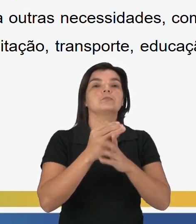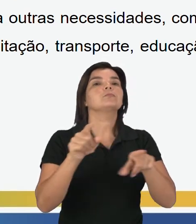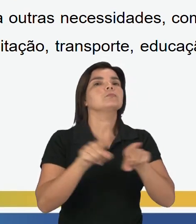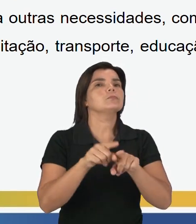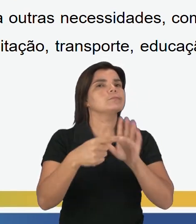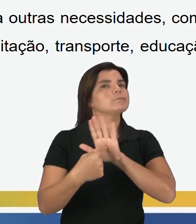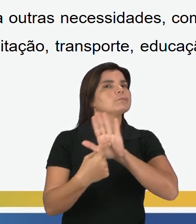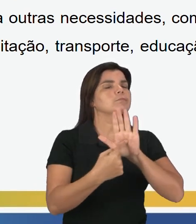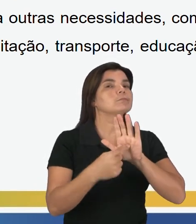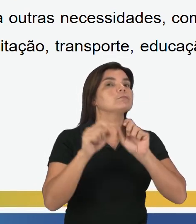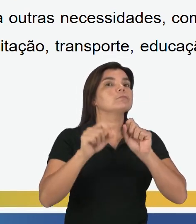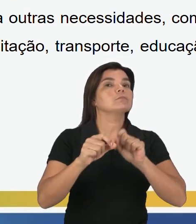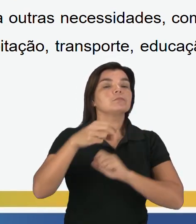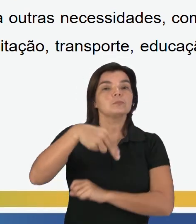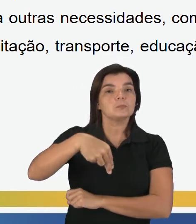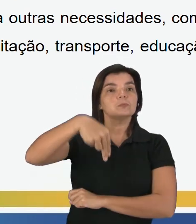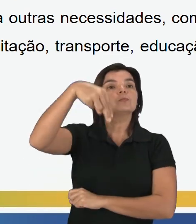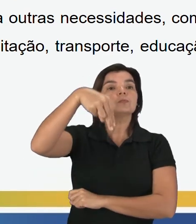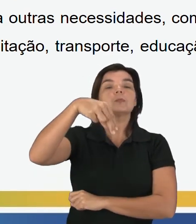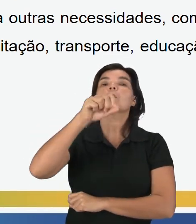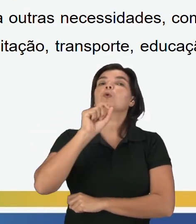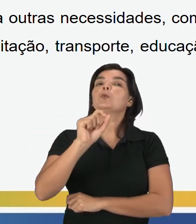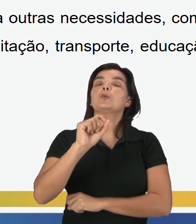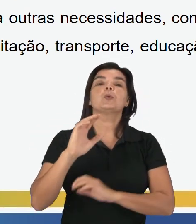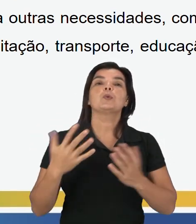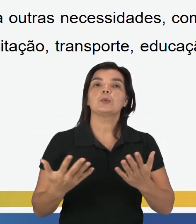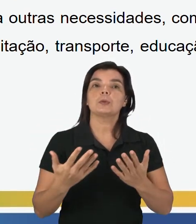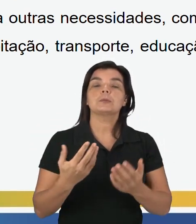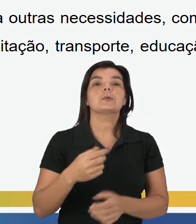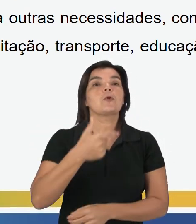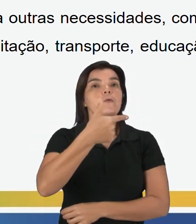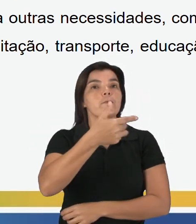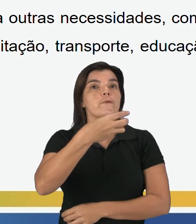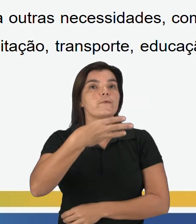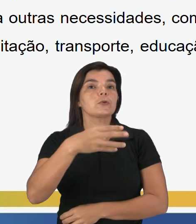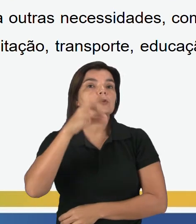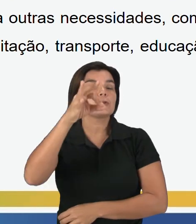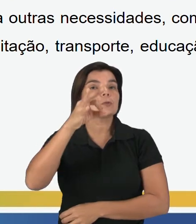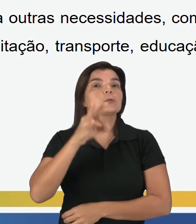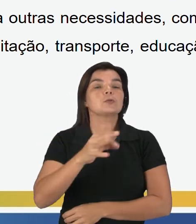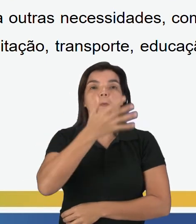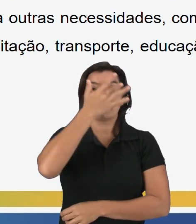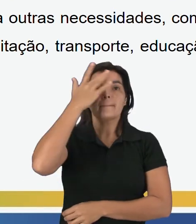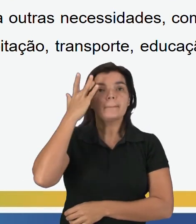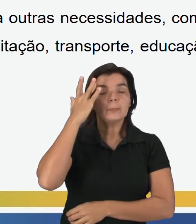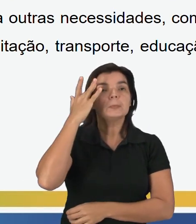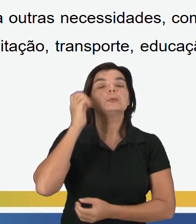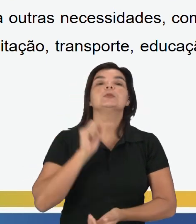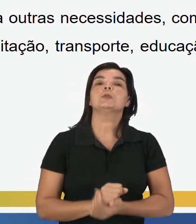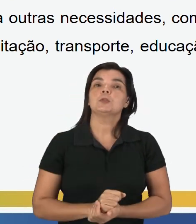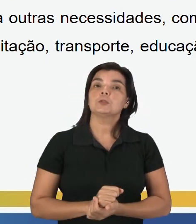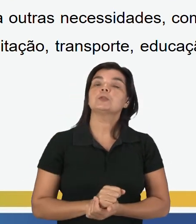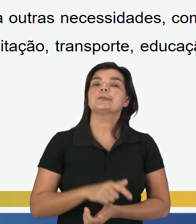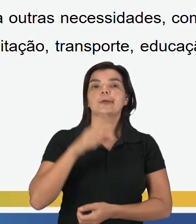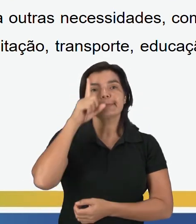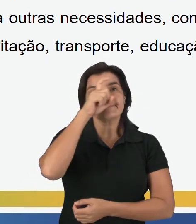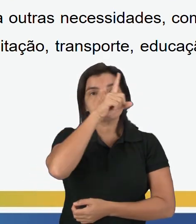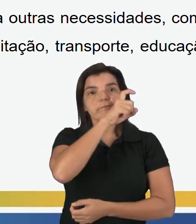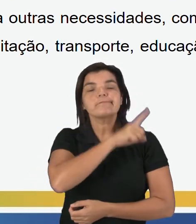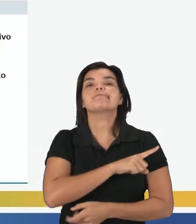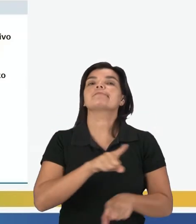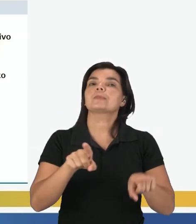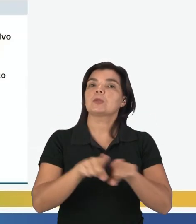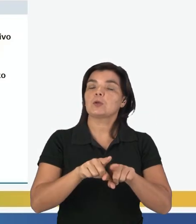Aí mostra que a região norte foi o caso com 23% de pessoas que passaram a ter dificuldades